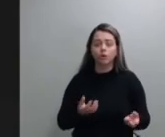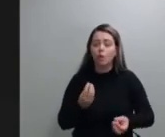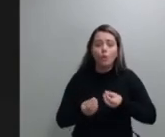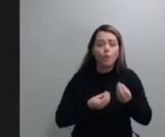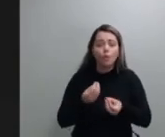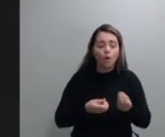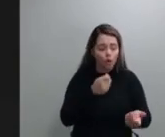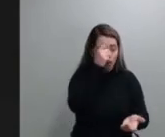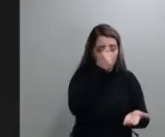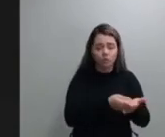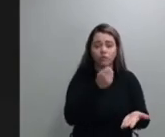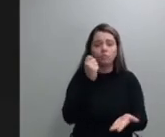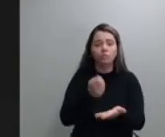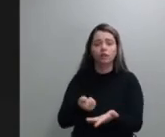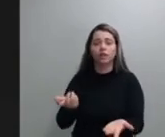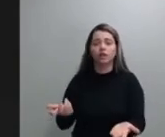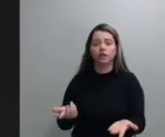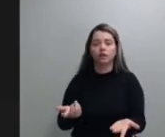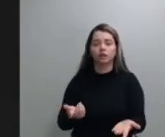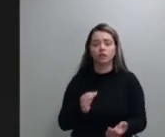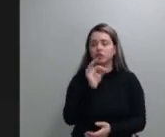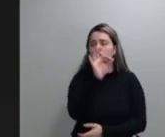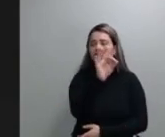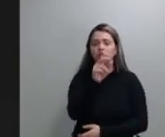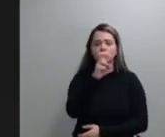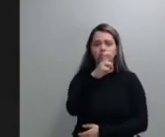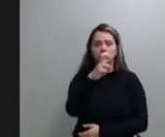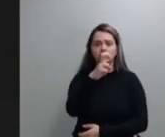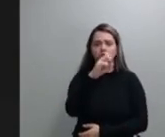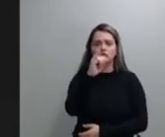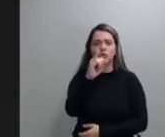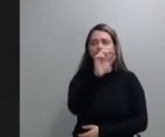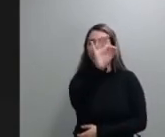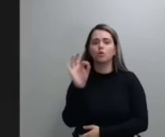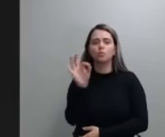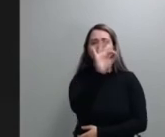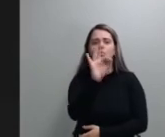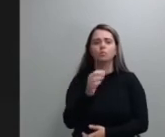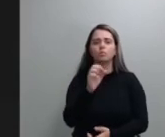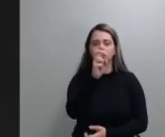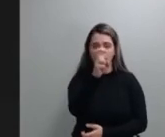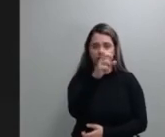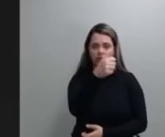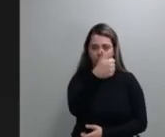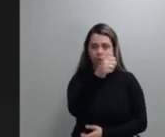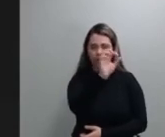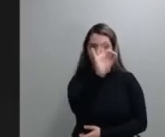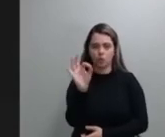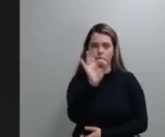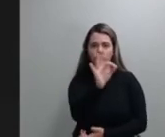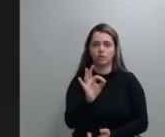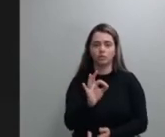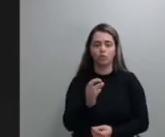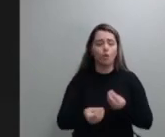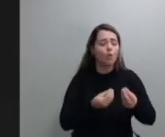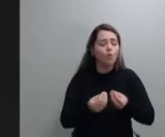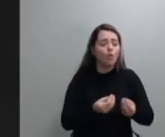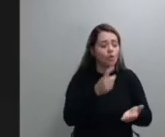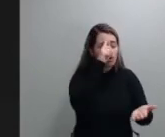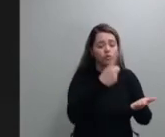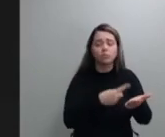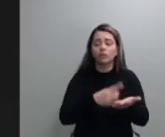que sou dono de 51% da empresa Benedito S.A. como é que eu posso dizer que sou dono de 51% como é que eu vou dizer que sou